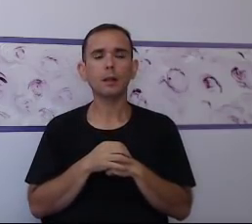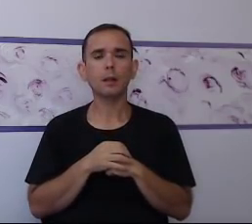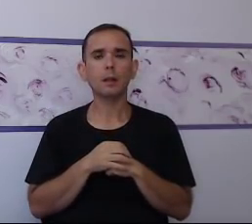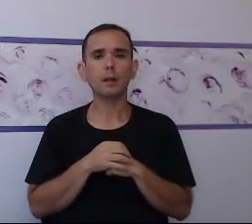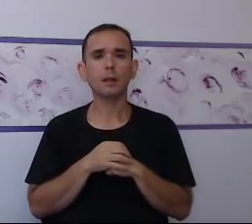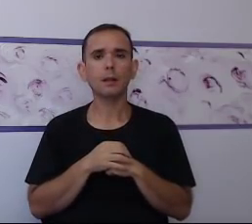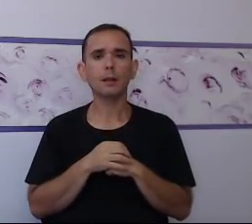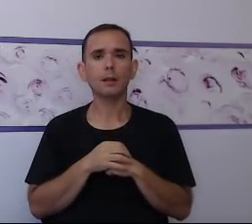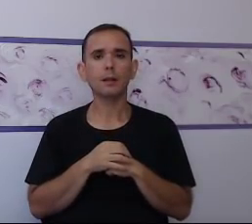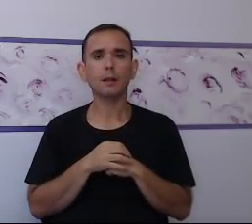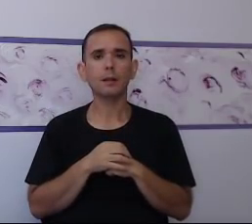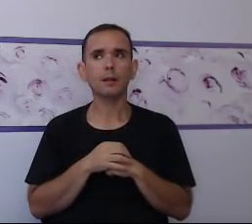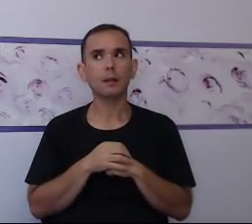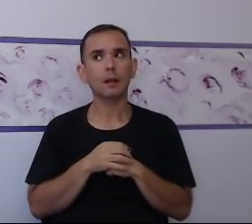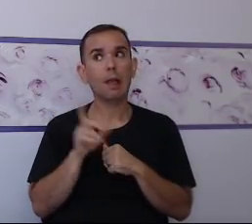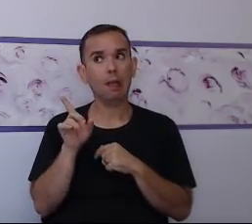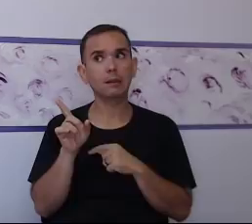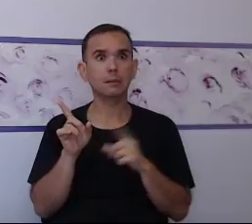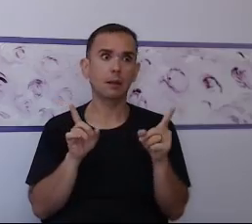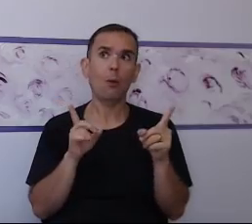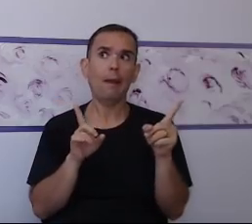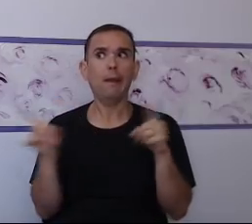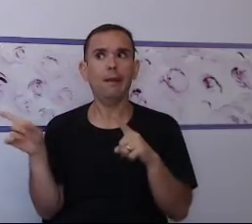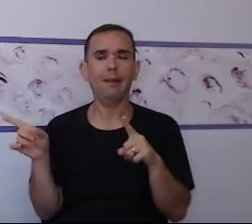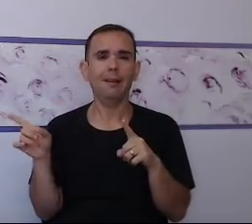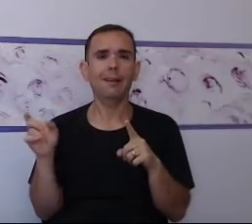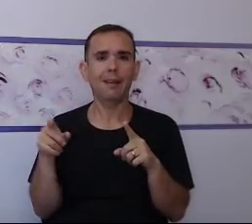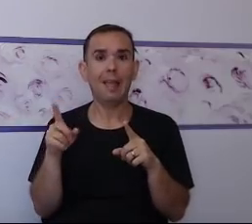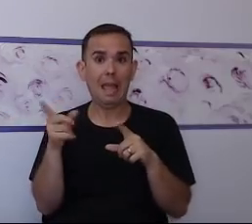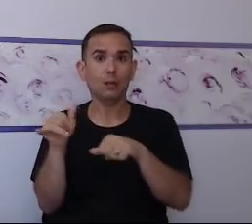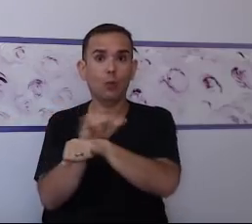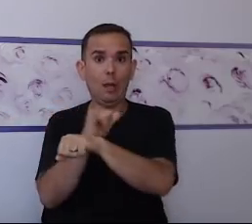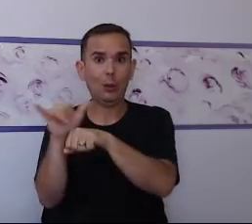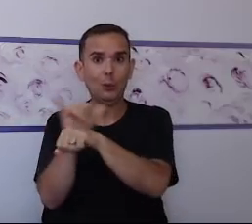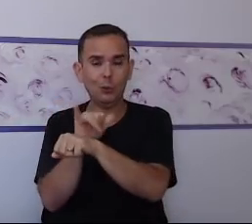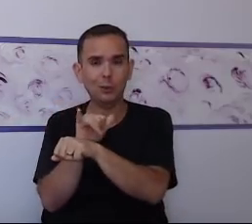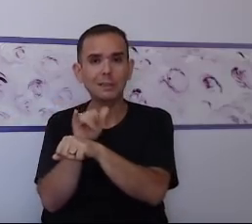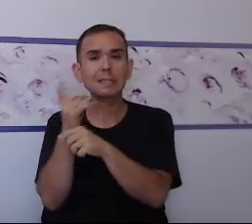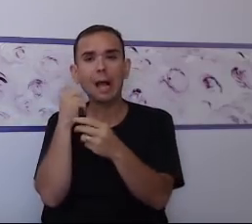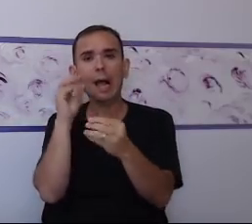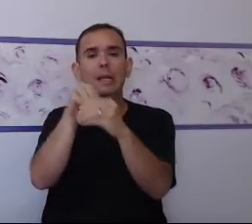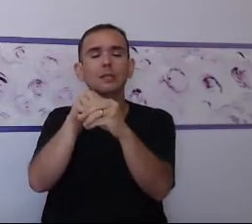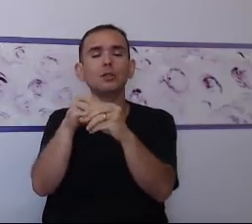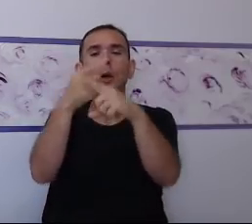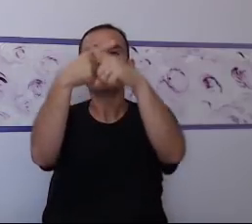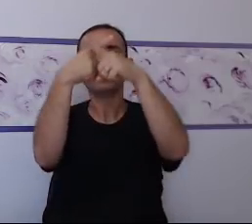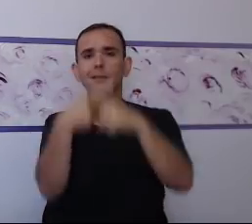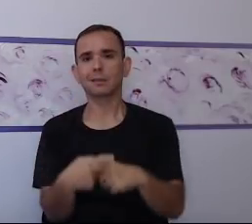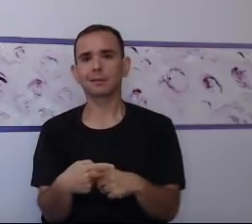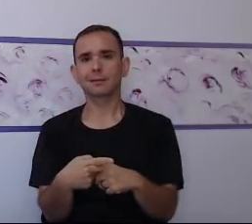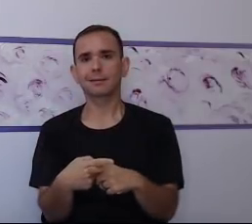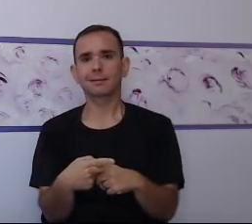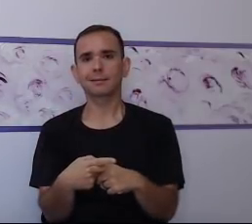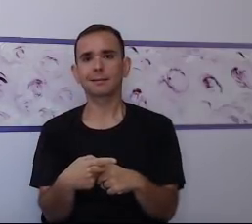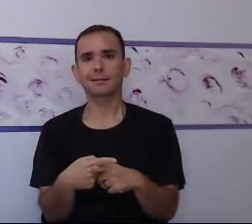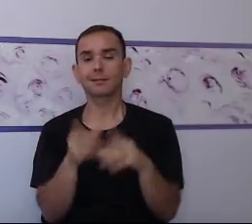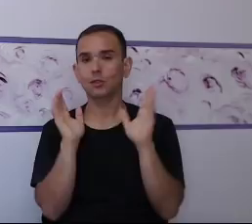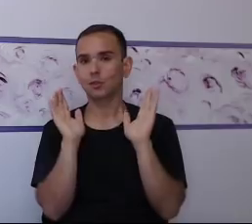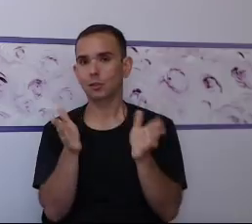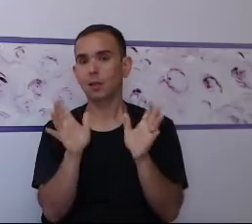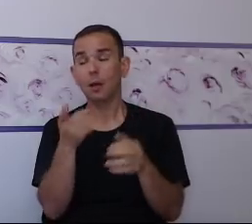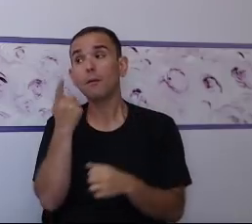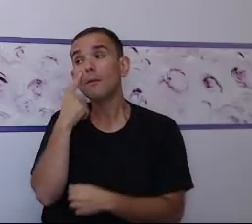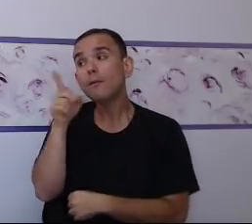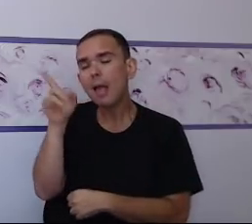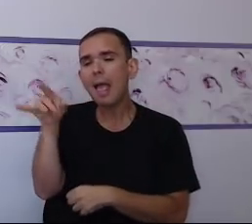Volta. Isso, olha lá. A gente traz um recurso onde a gente já trabalha o quê? A multiplicação, tá? Mas olha